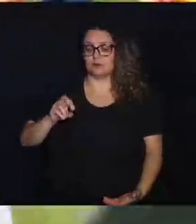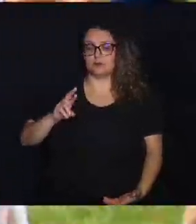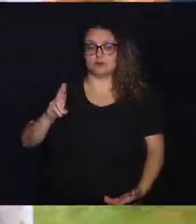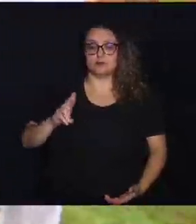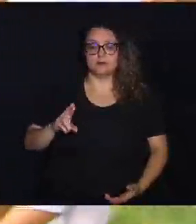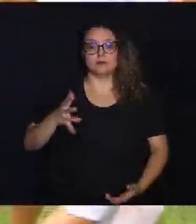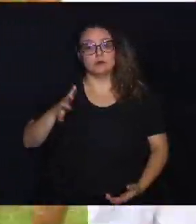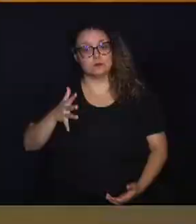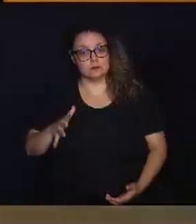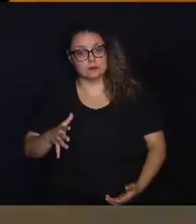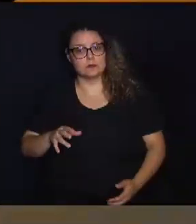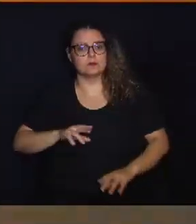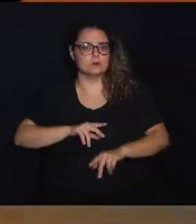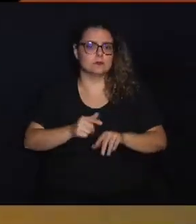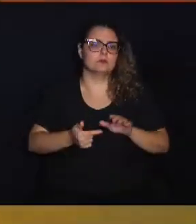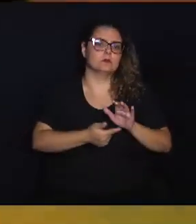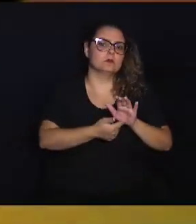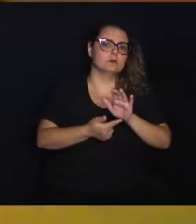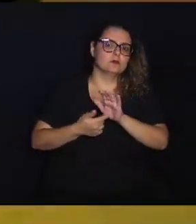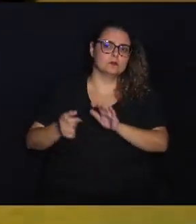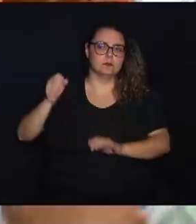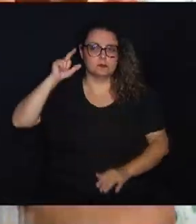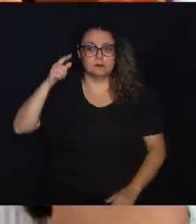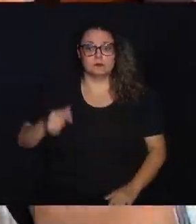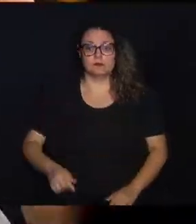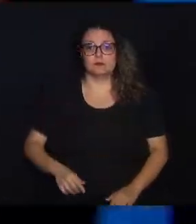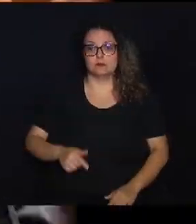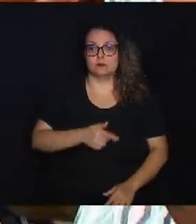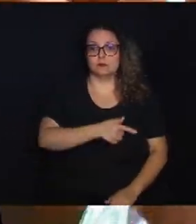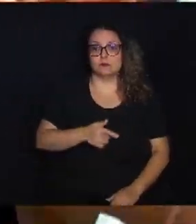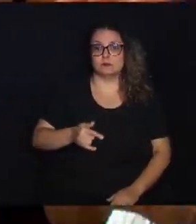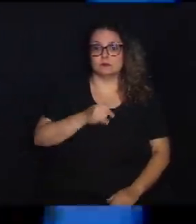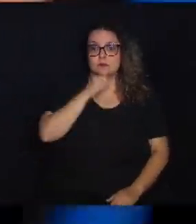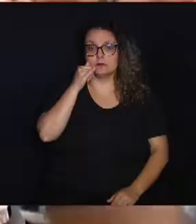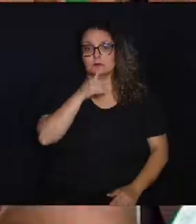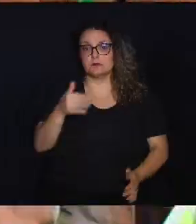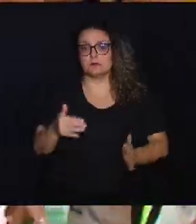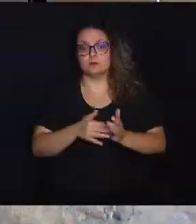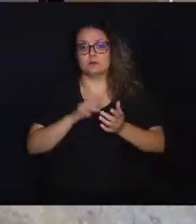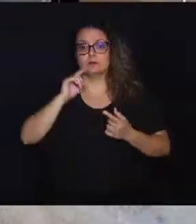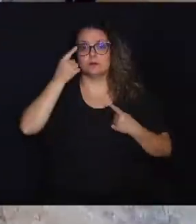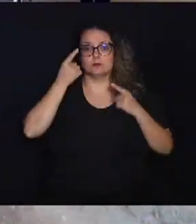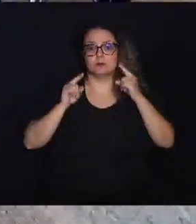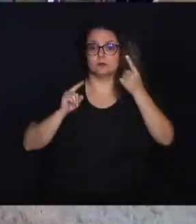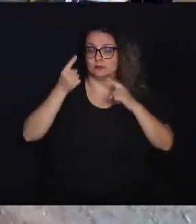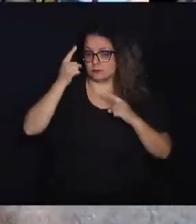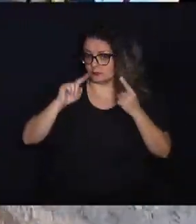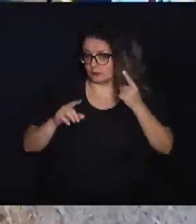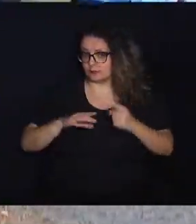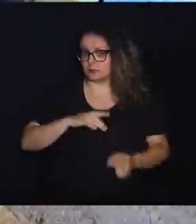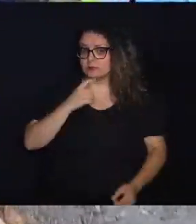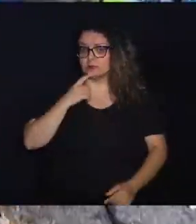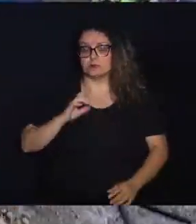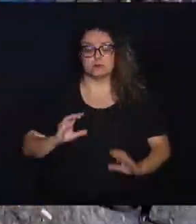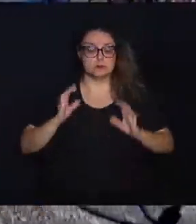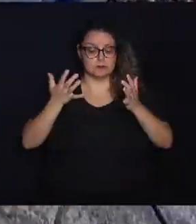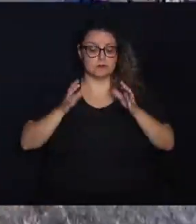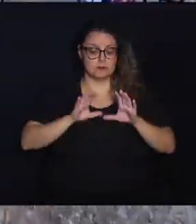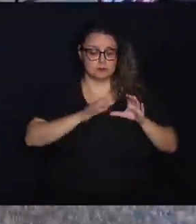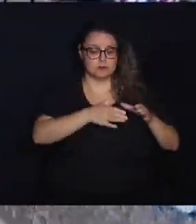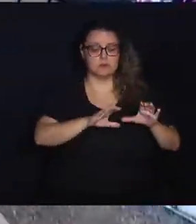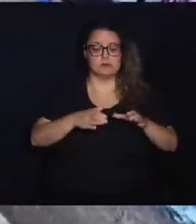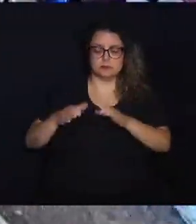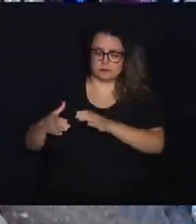manifestações culturais, da Semana Italiana ao Carnaval de Campinas, passando por eventos comunitários de diversas